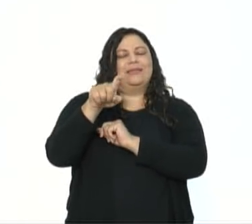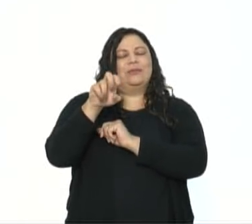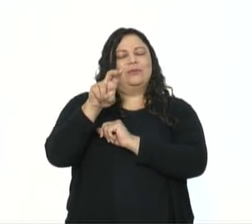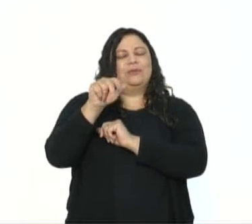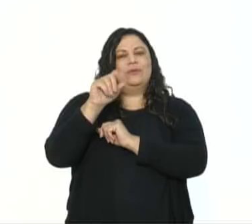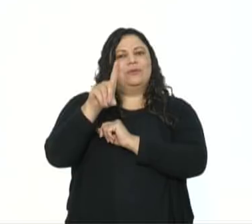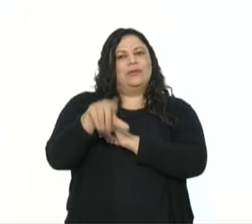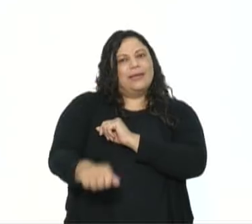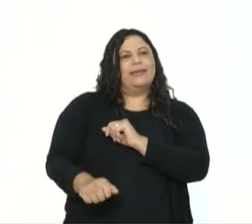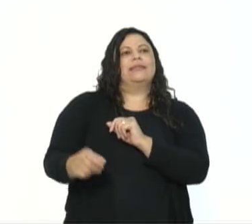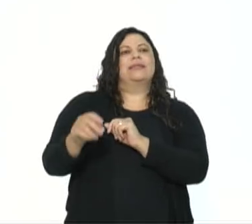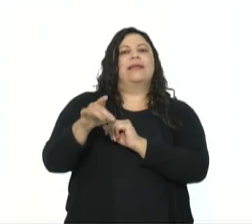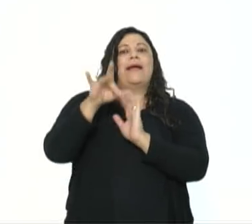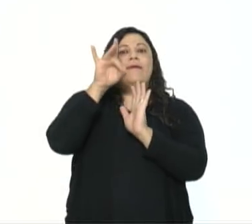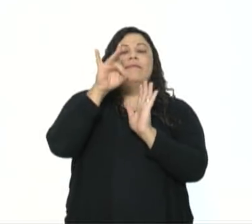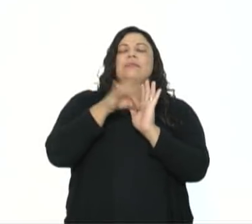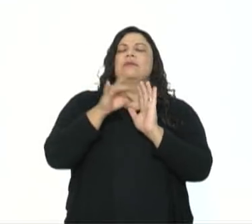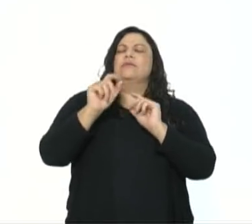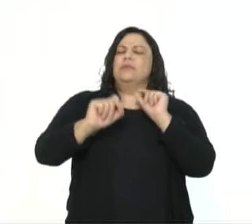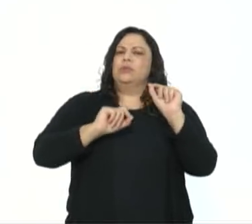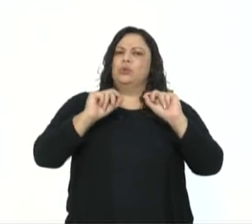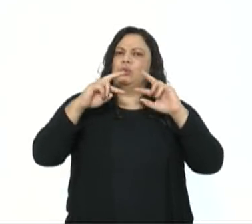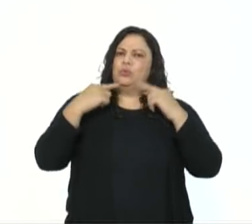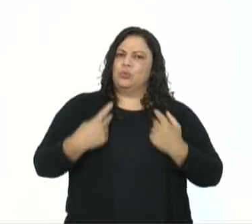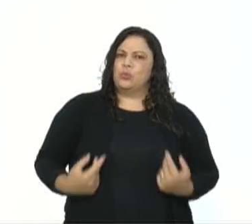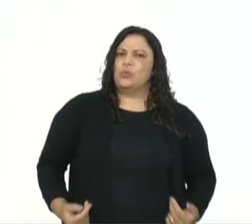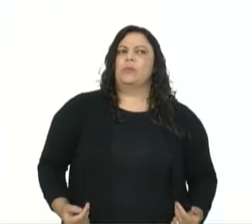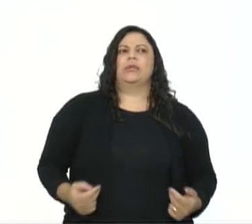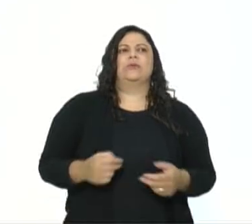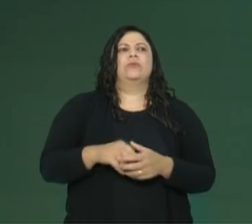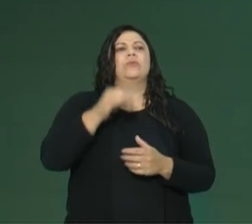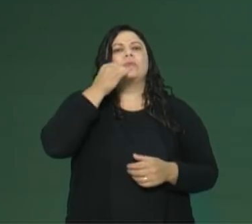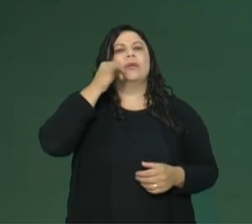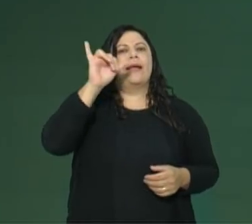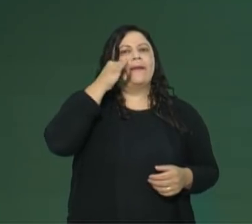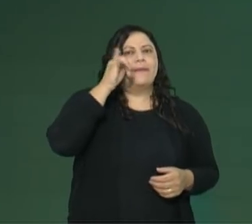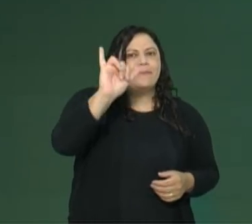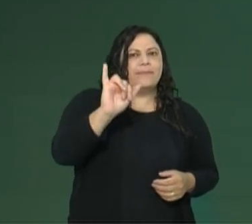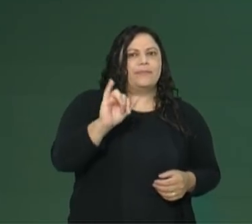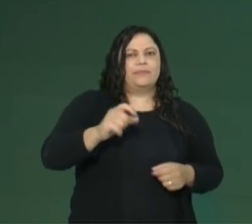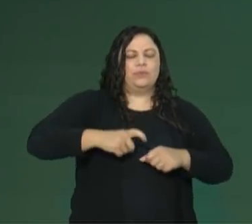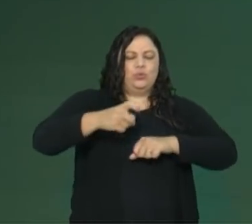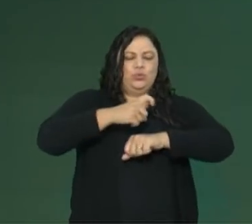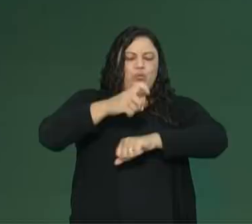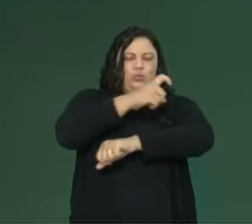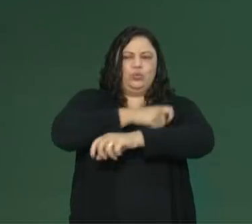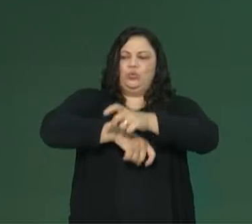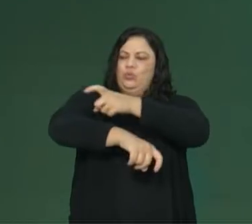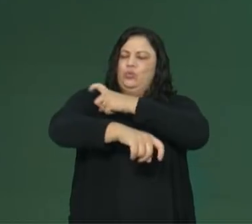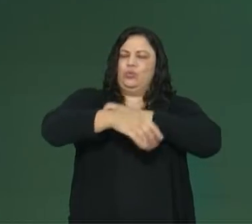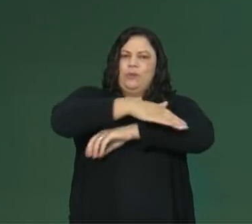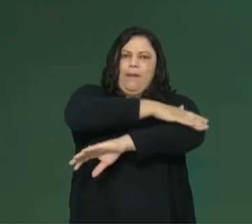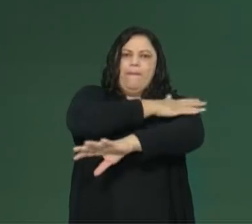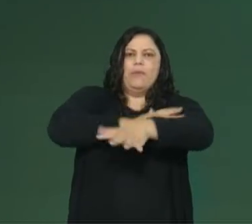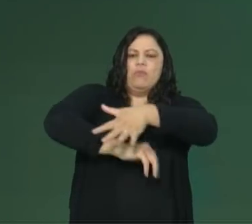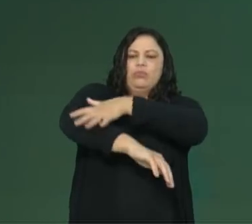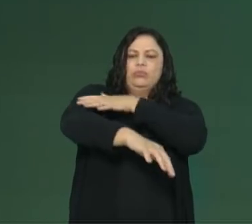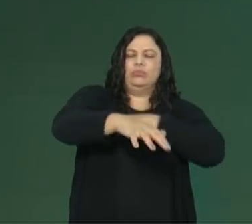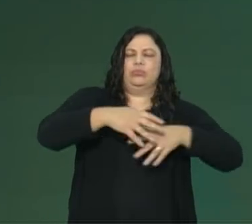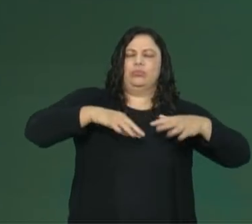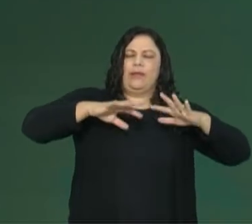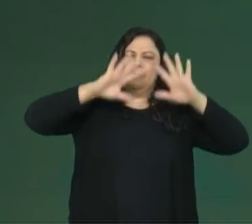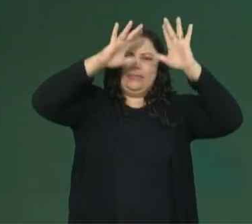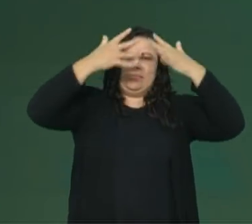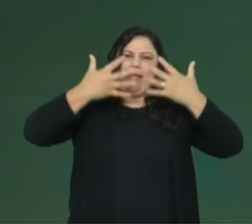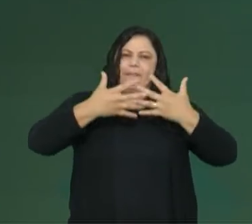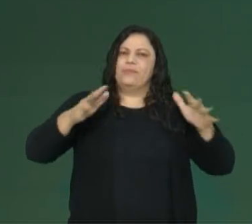homem, reprodução sexuada. Prevenção, repelente, combate ao vetor. Tela mosquiteira, o que você puder